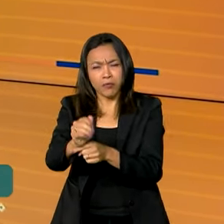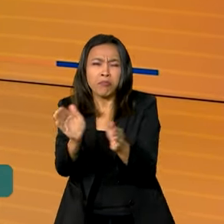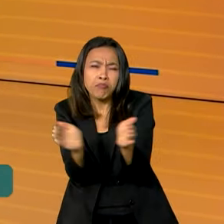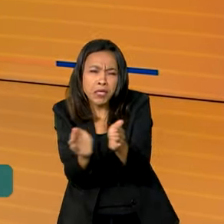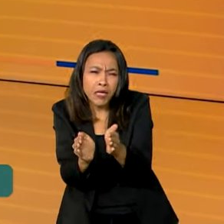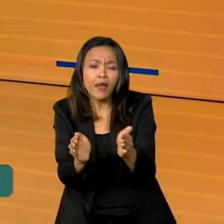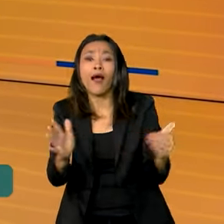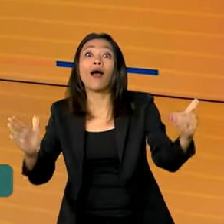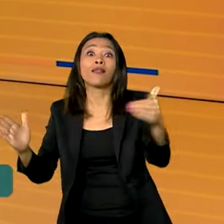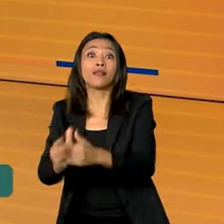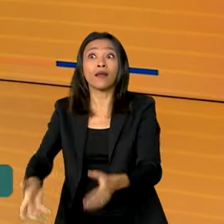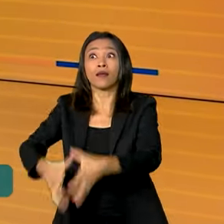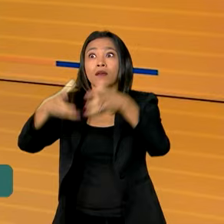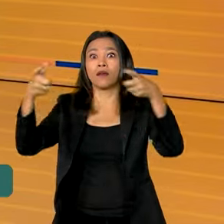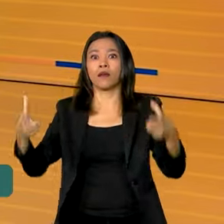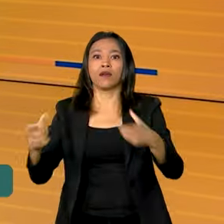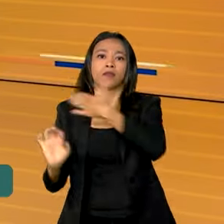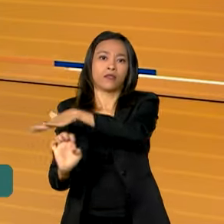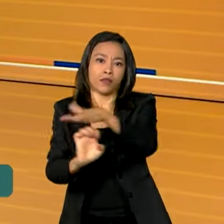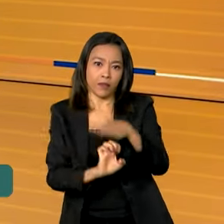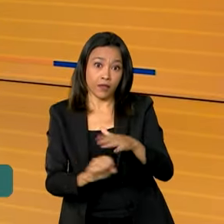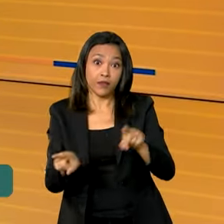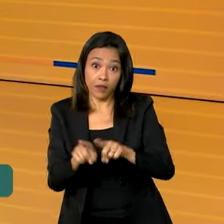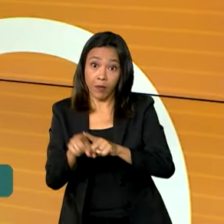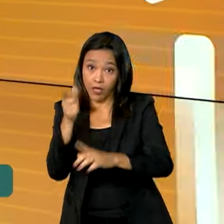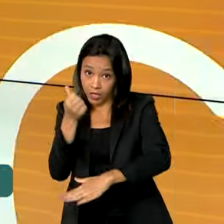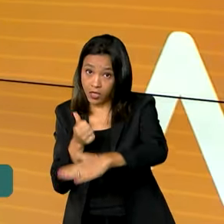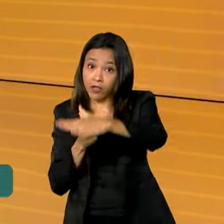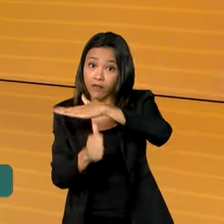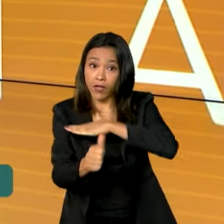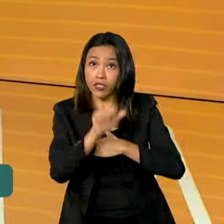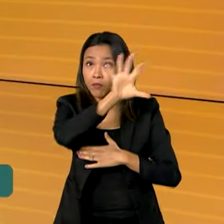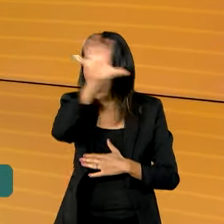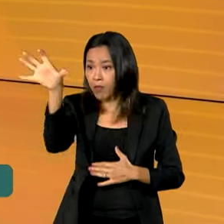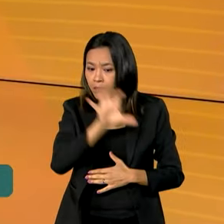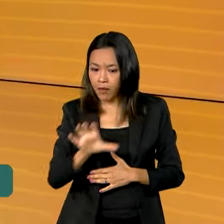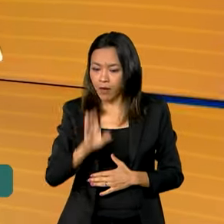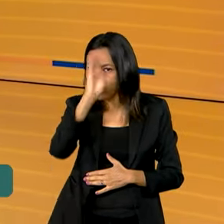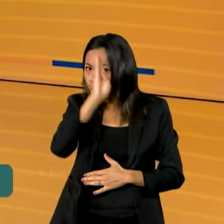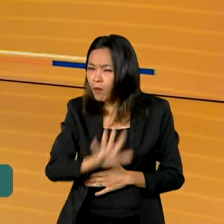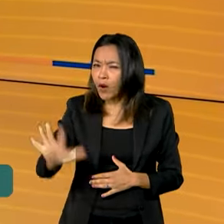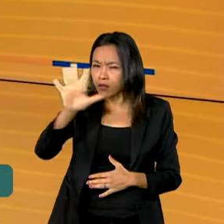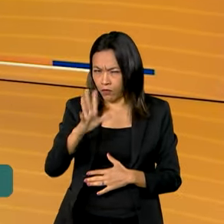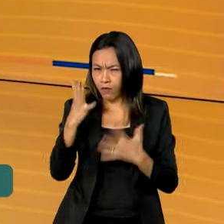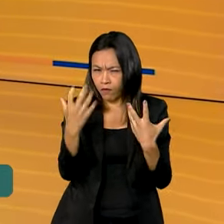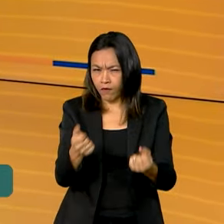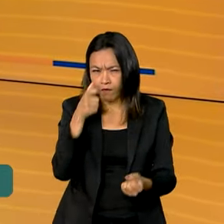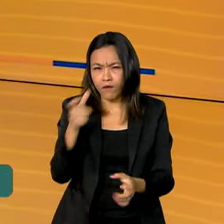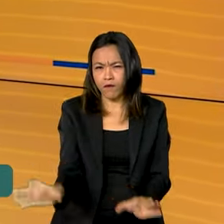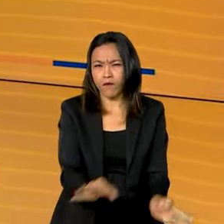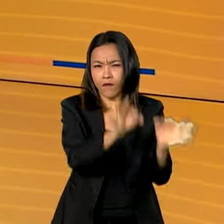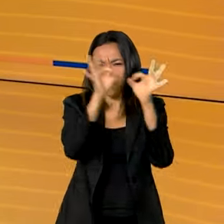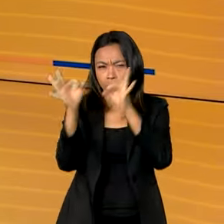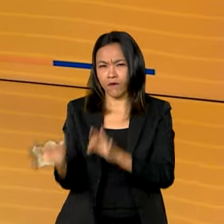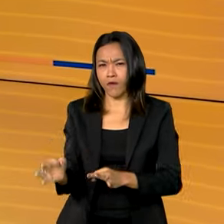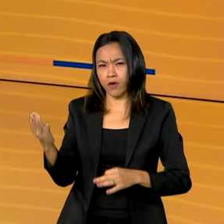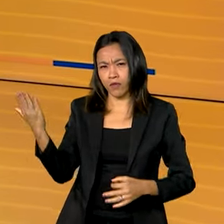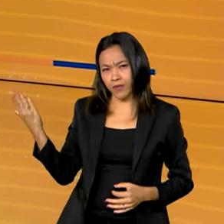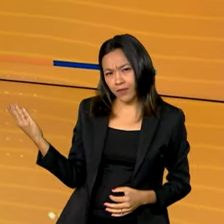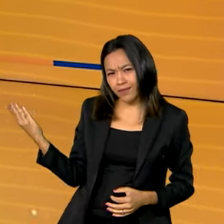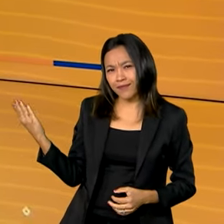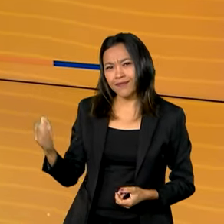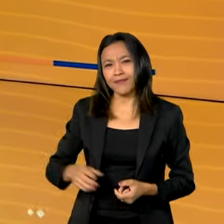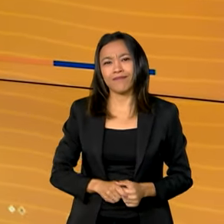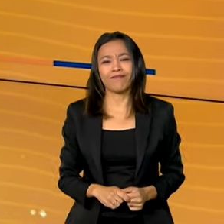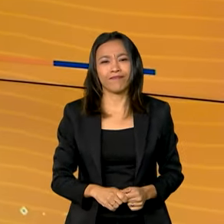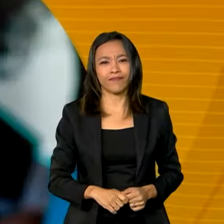pequenas, médias e grandes empresas e investem em todas as regiões do Brasil. Vamos conferir na reportagem de Luciana Colares de